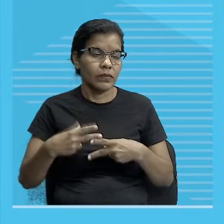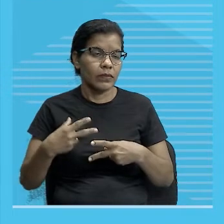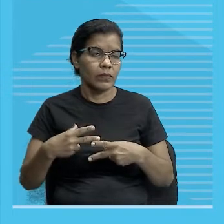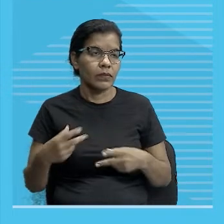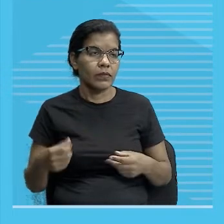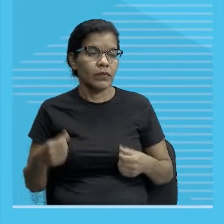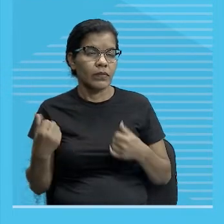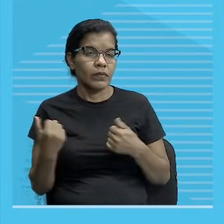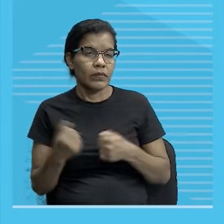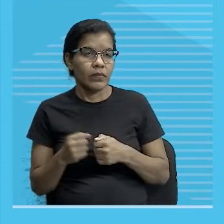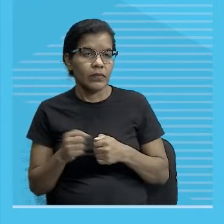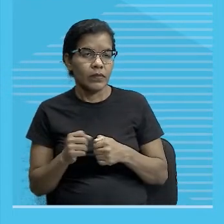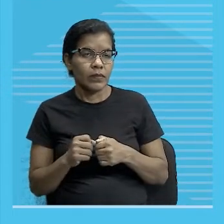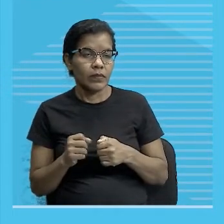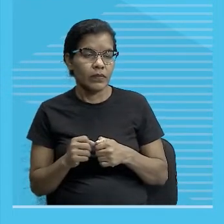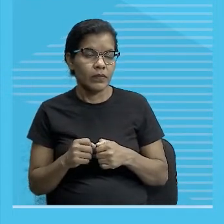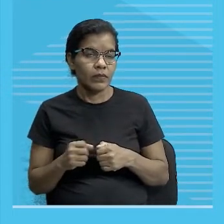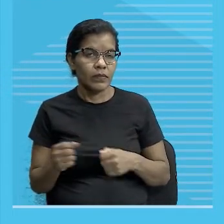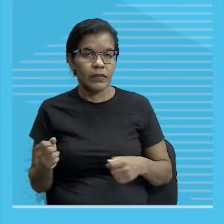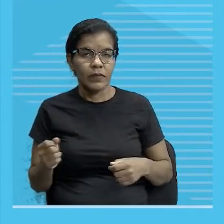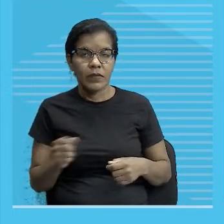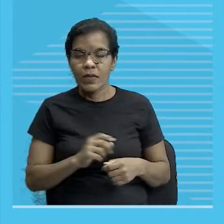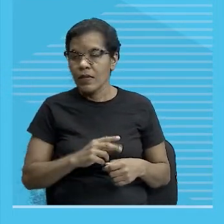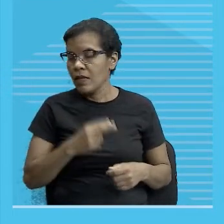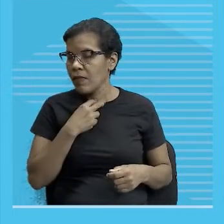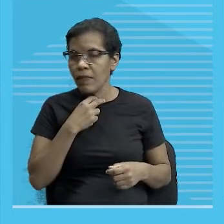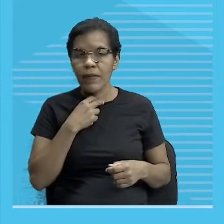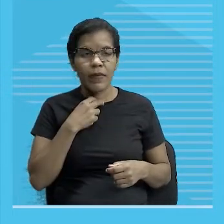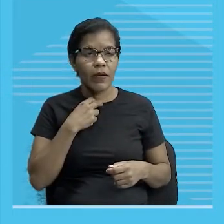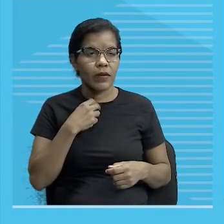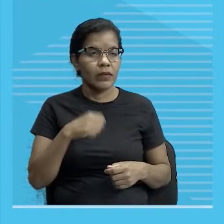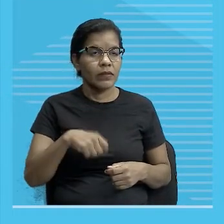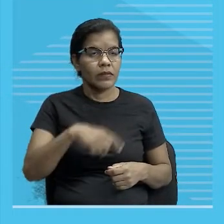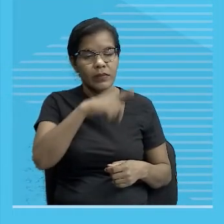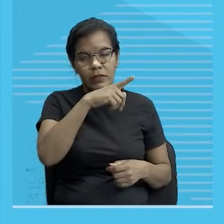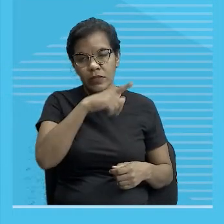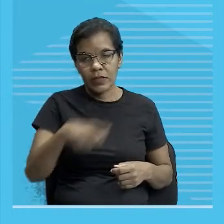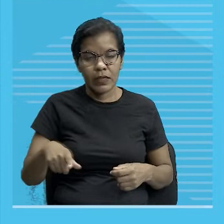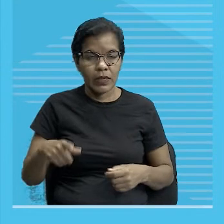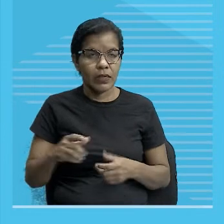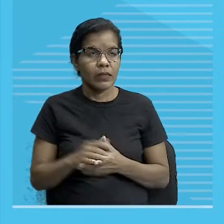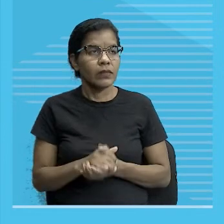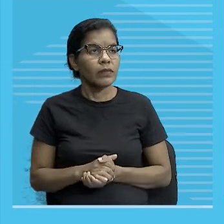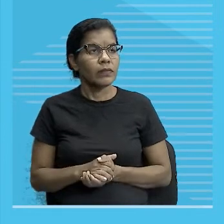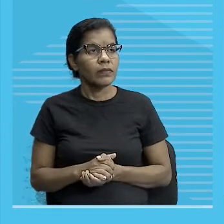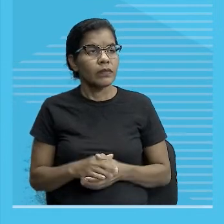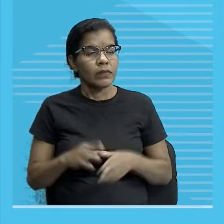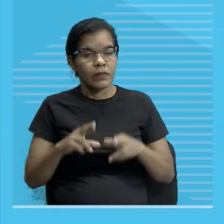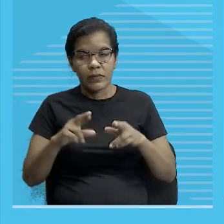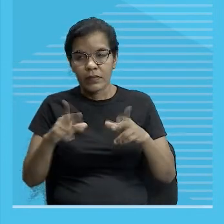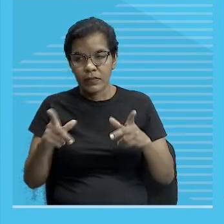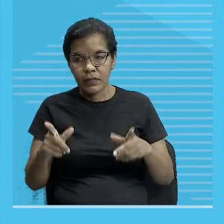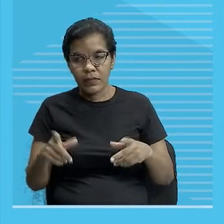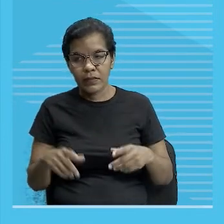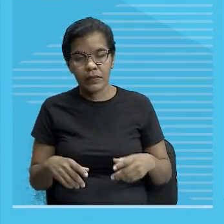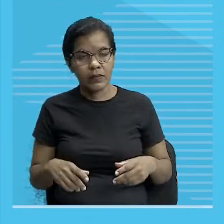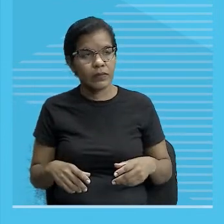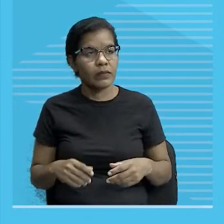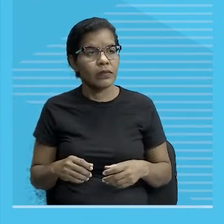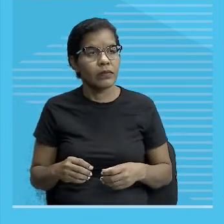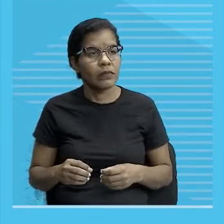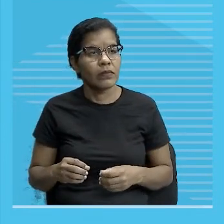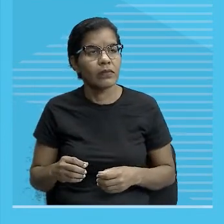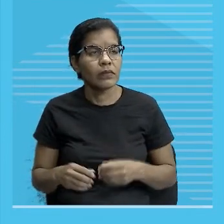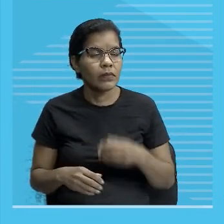explicar por que nesse caso nós não podemos indicar a crase. Olha a diferença. Ó. Olha aí. Eu já acrescentei